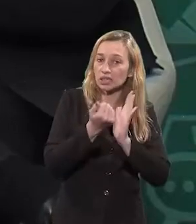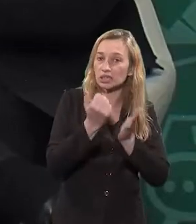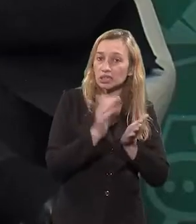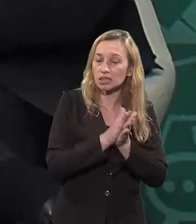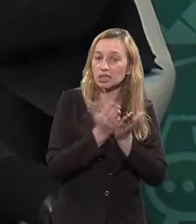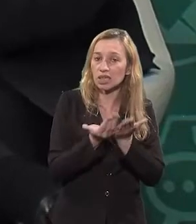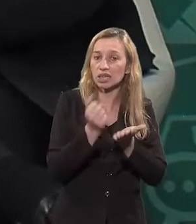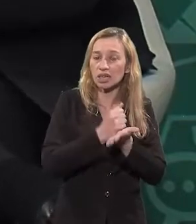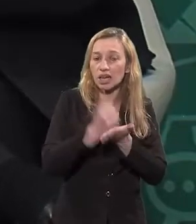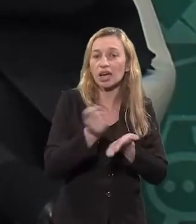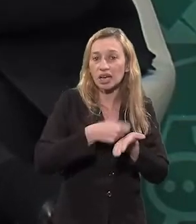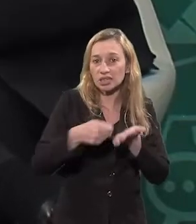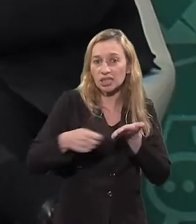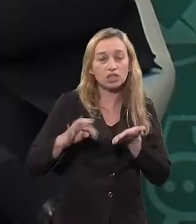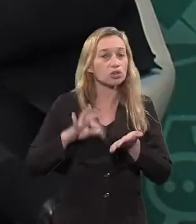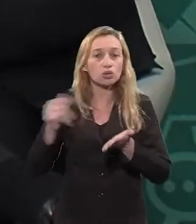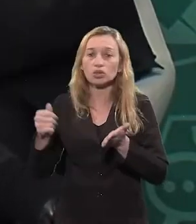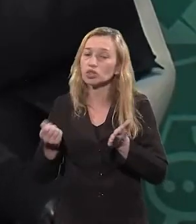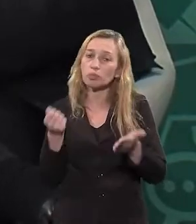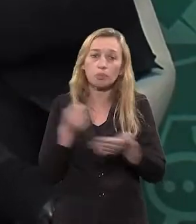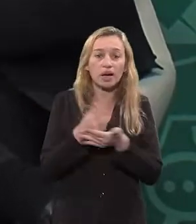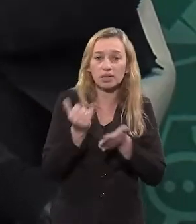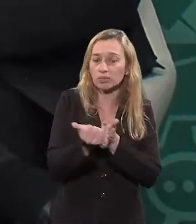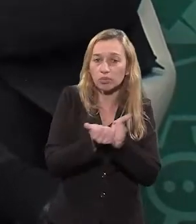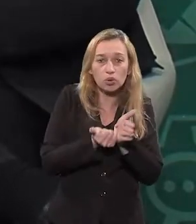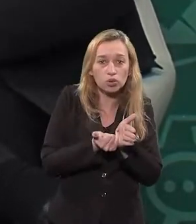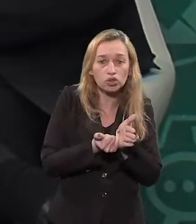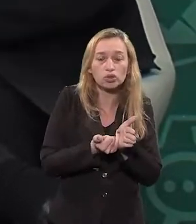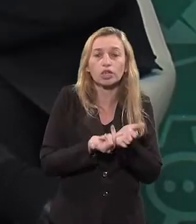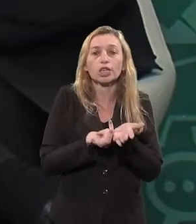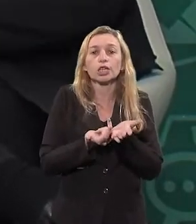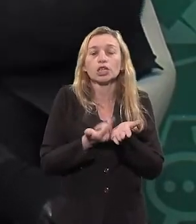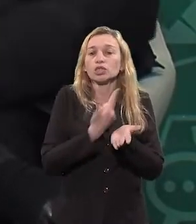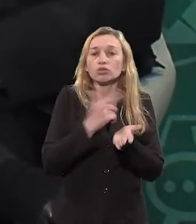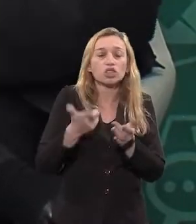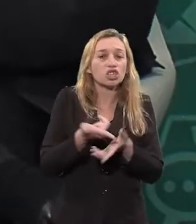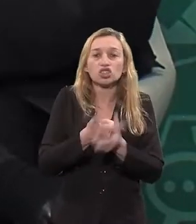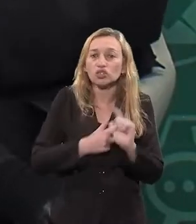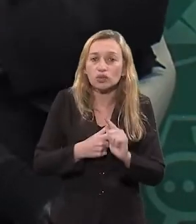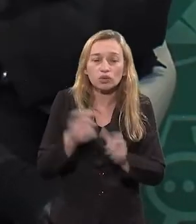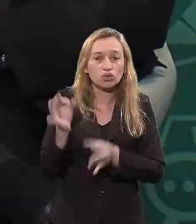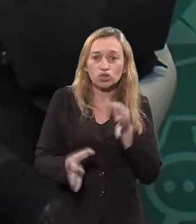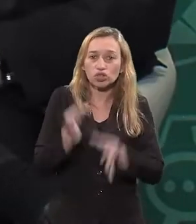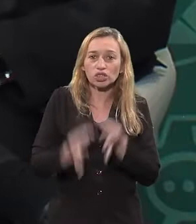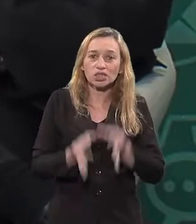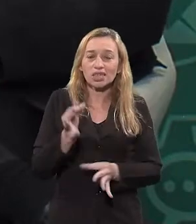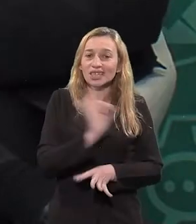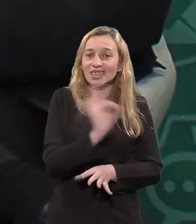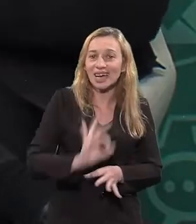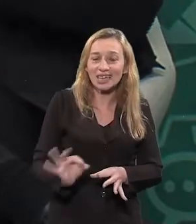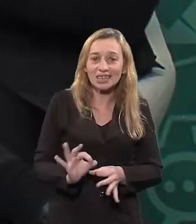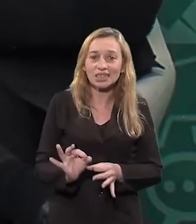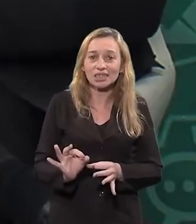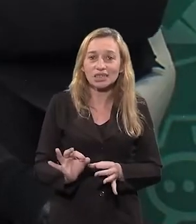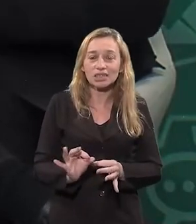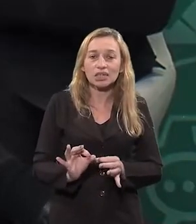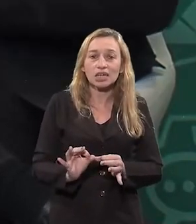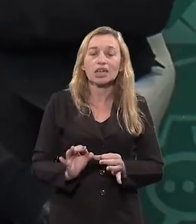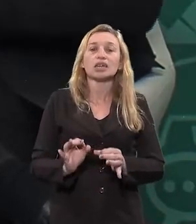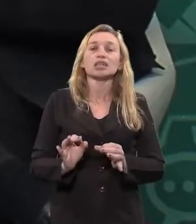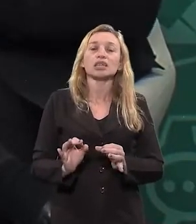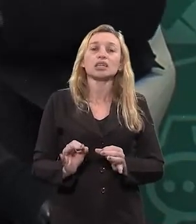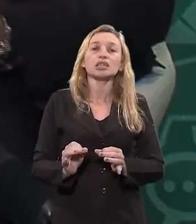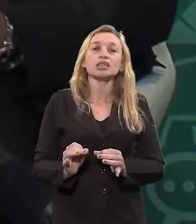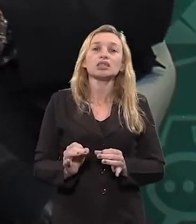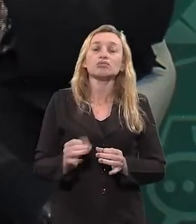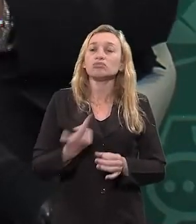com carteira assinada, todos recolhem seus impostos, muitas delas não têm nenhuma dívida com a justiça, então tem ficha